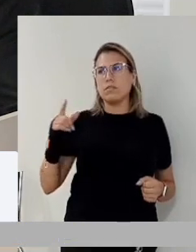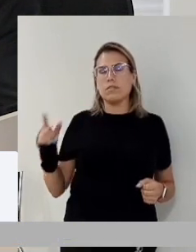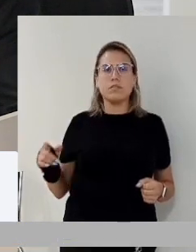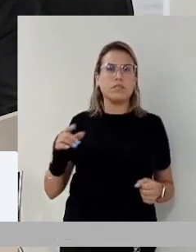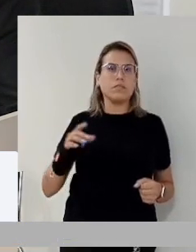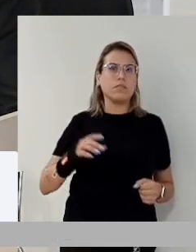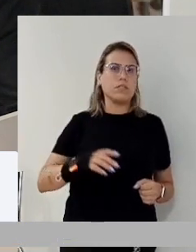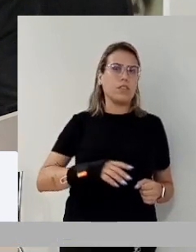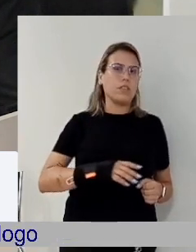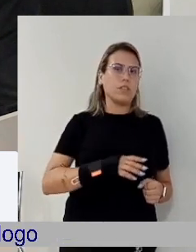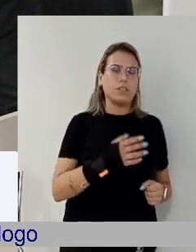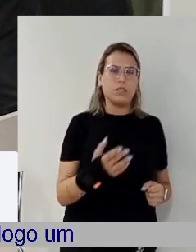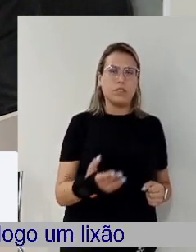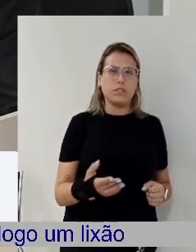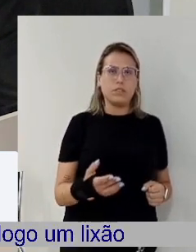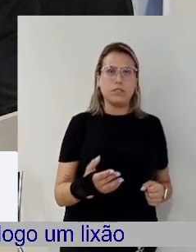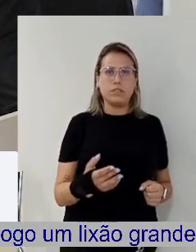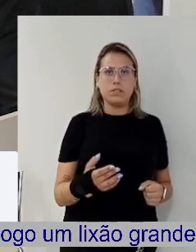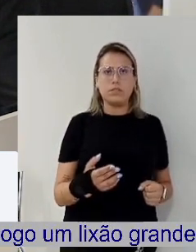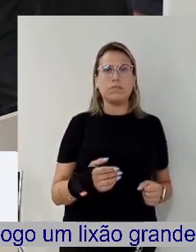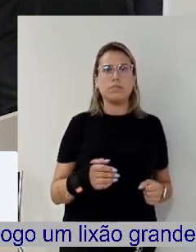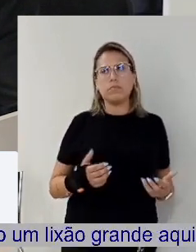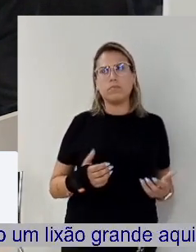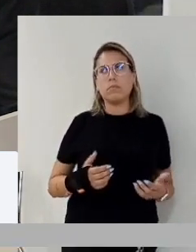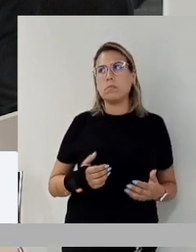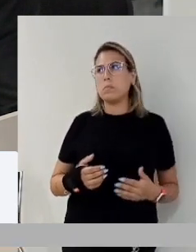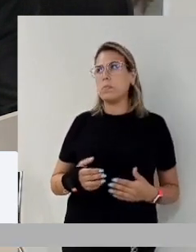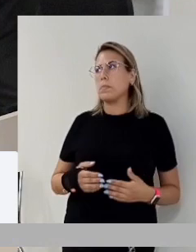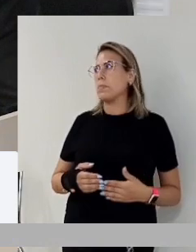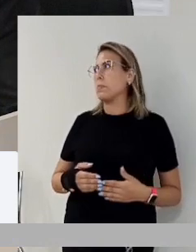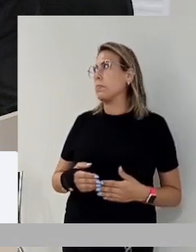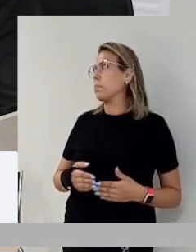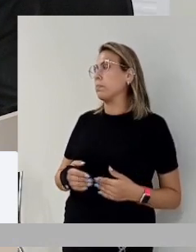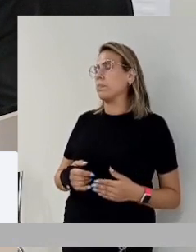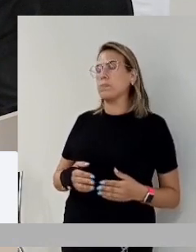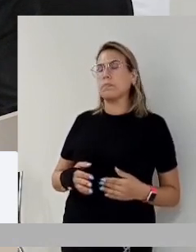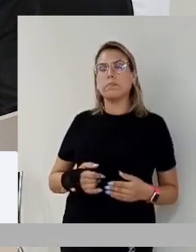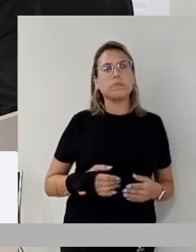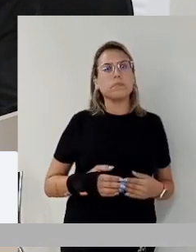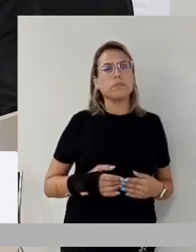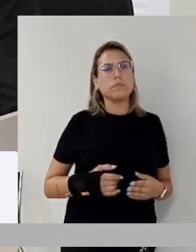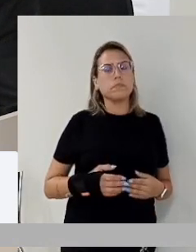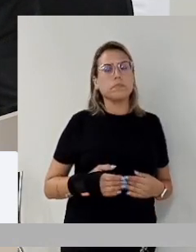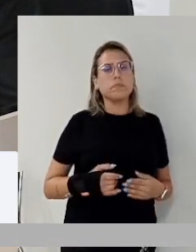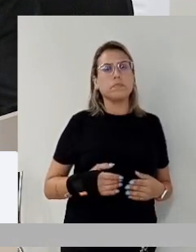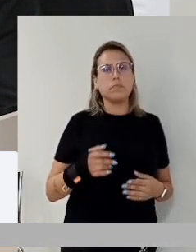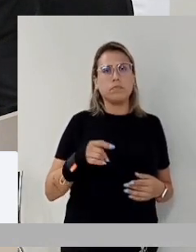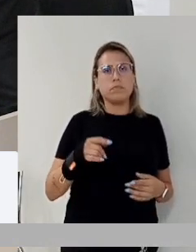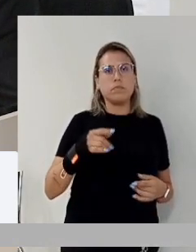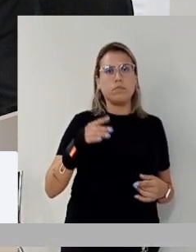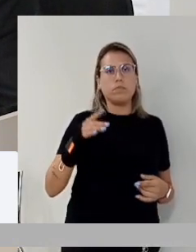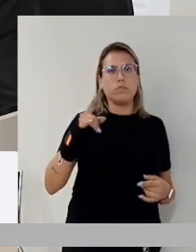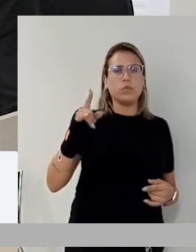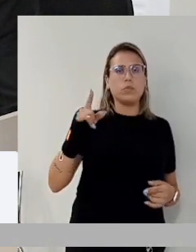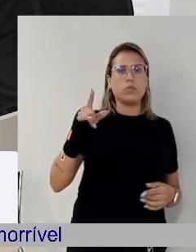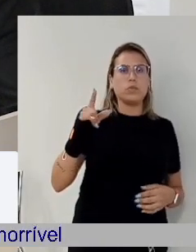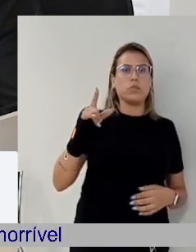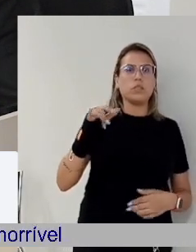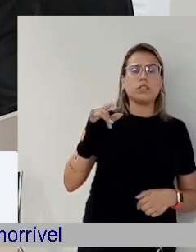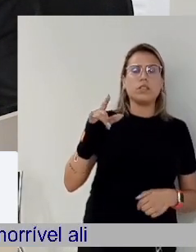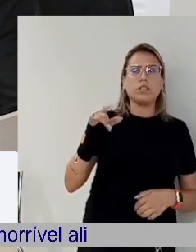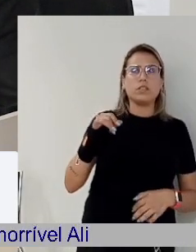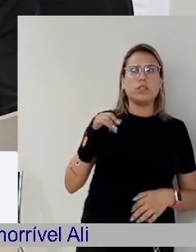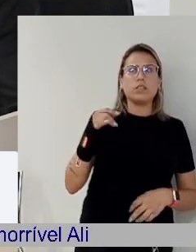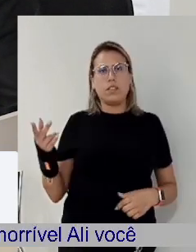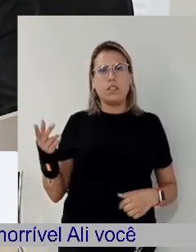também e eu tive a a naquela época da taxa aqui do lixo eu tive a curiosidade de visitar o Lixão ET eu saí lá